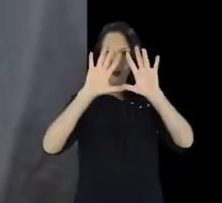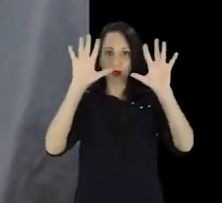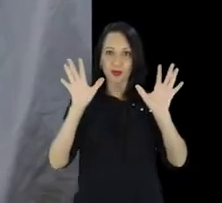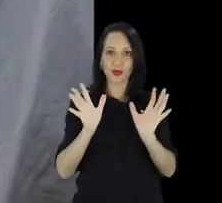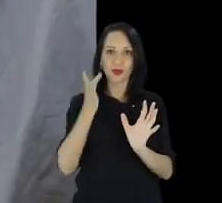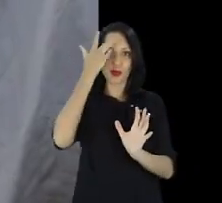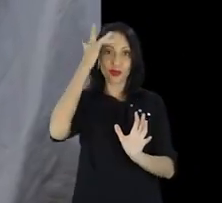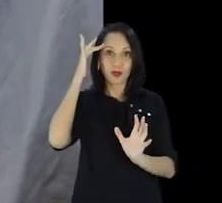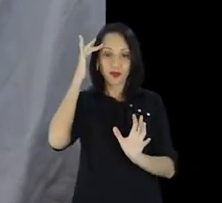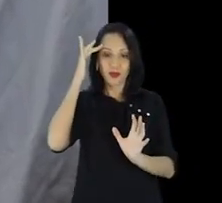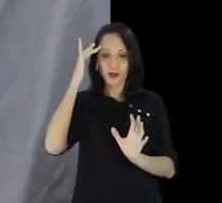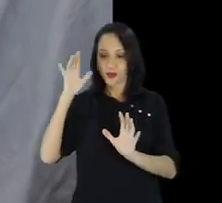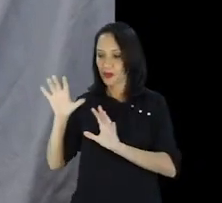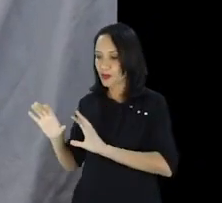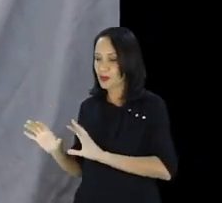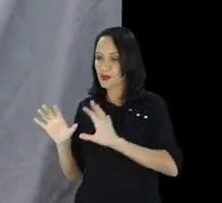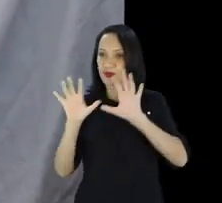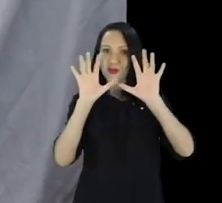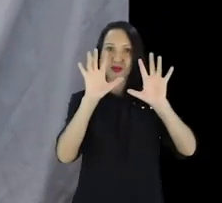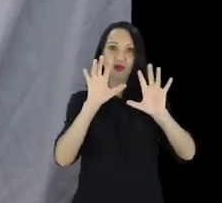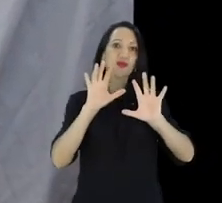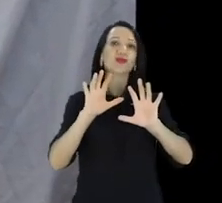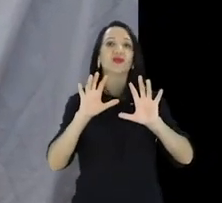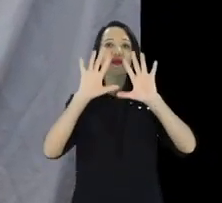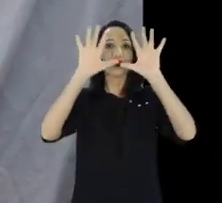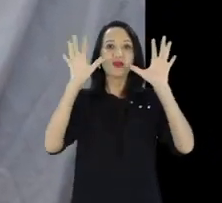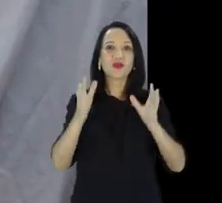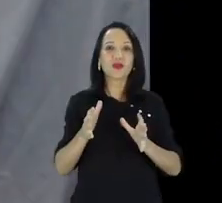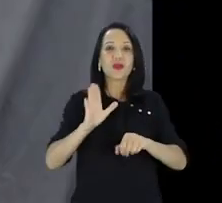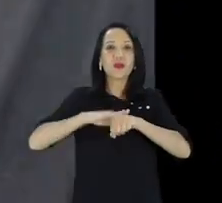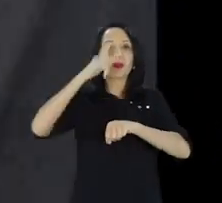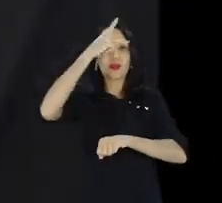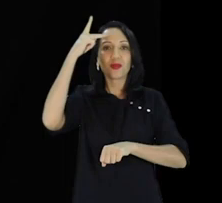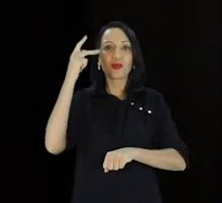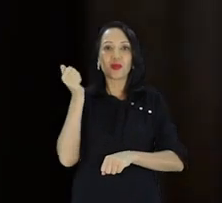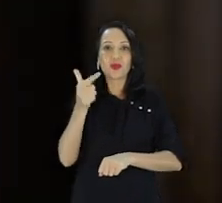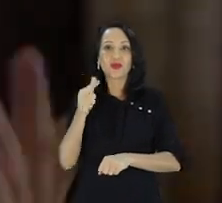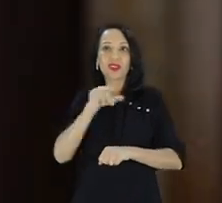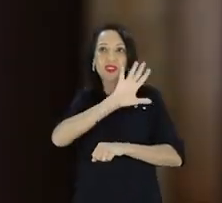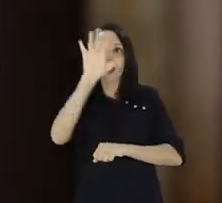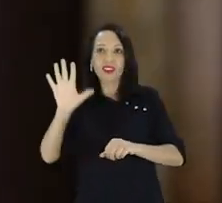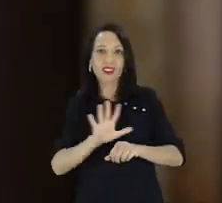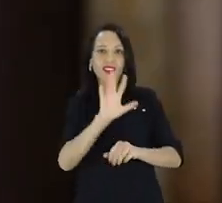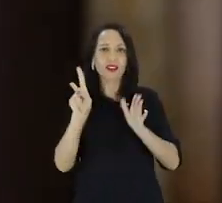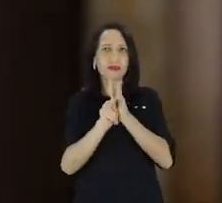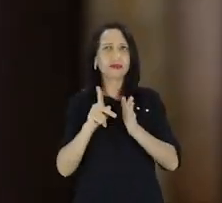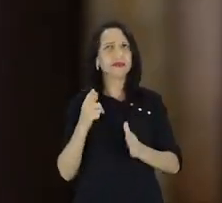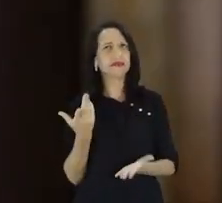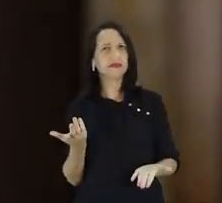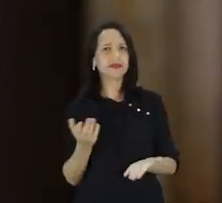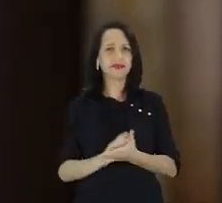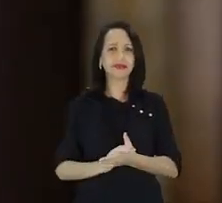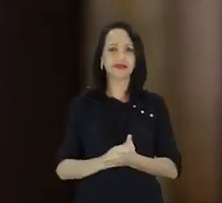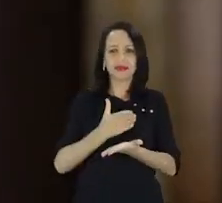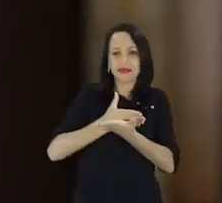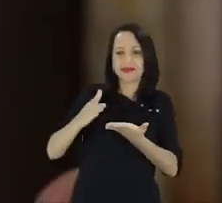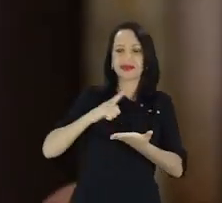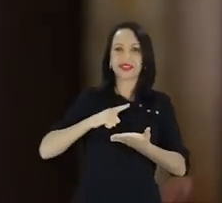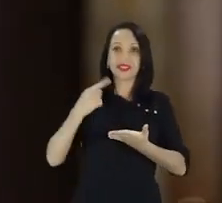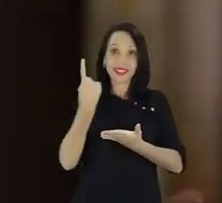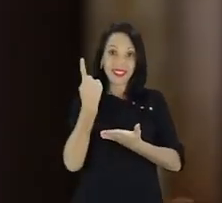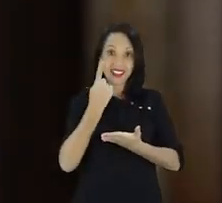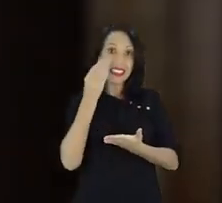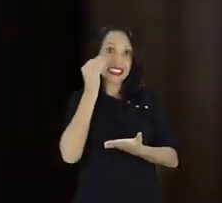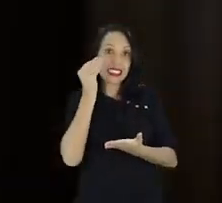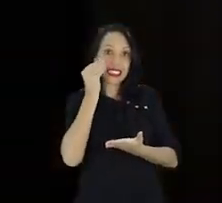retrato de uma pessoa o retrato tem que parecer mais com a pessoa do que ela mesma aí eu fui um dia essa primeira peça essa primeira